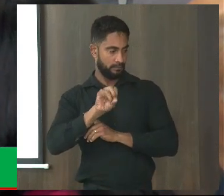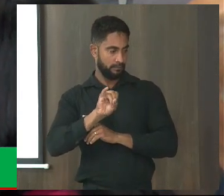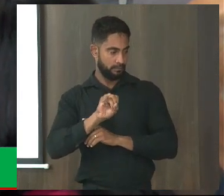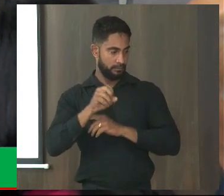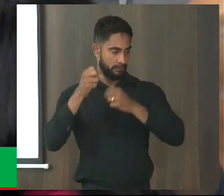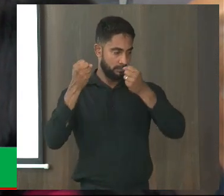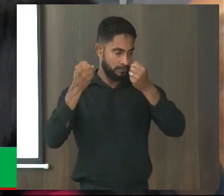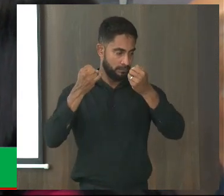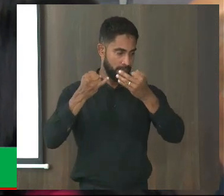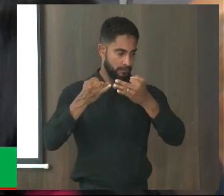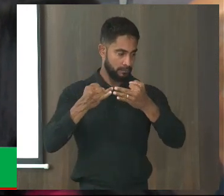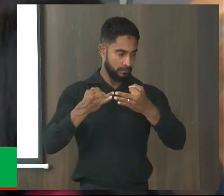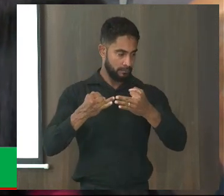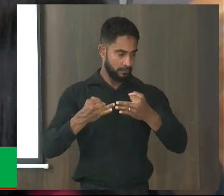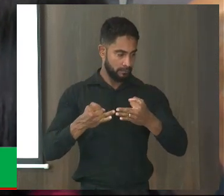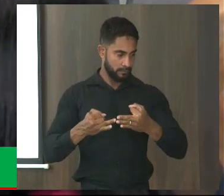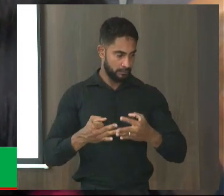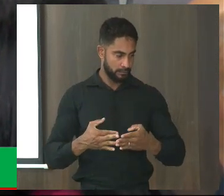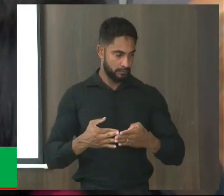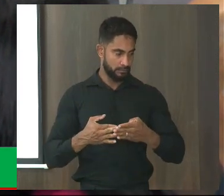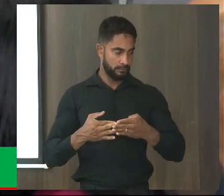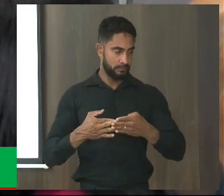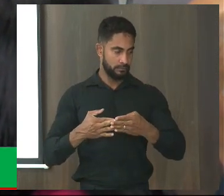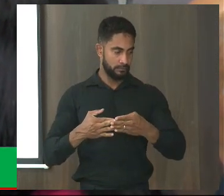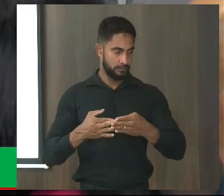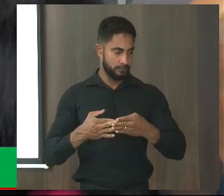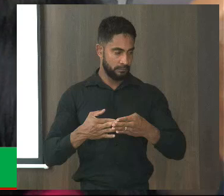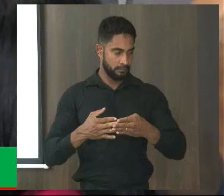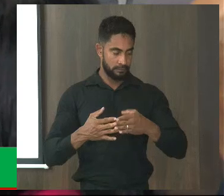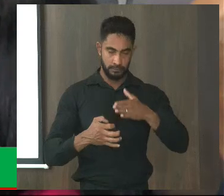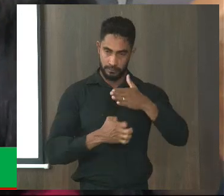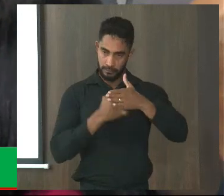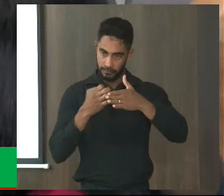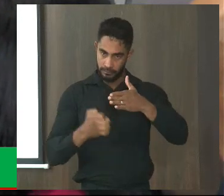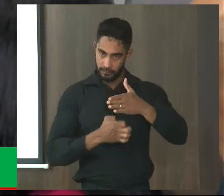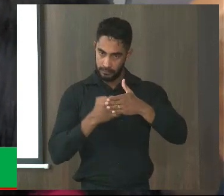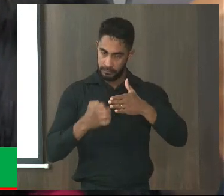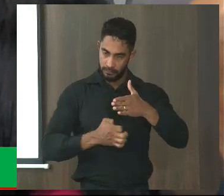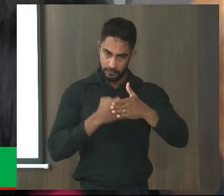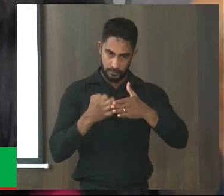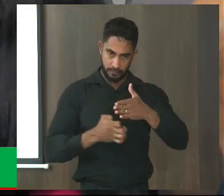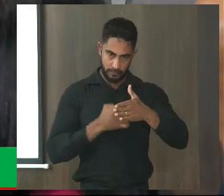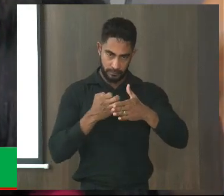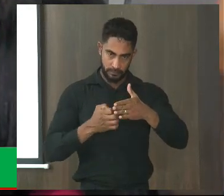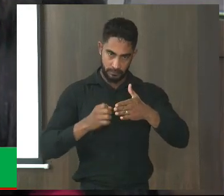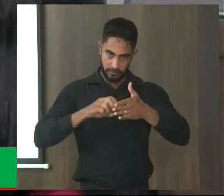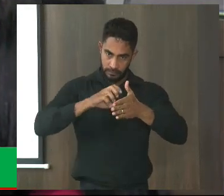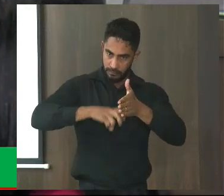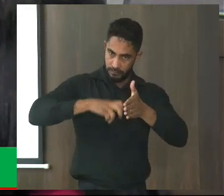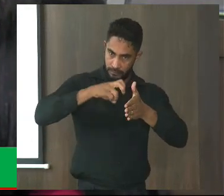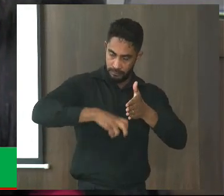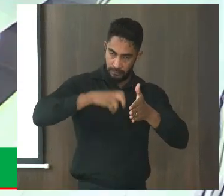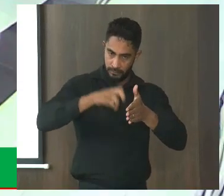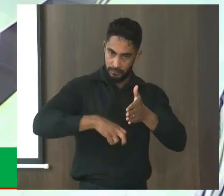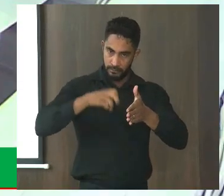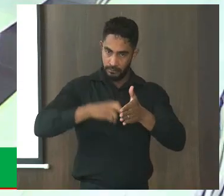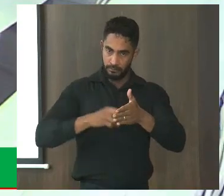do tema Mineradora de Riacho dos Machados. Vereador Adauri, o senhor tem a tribuna à sua